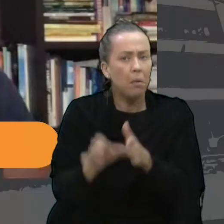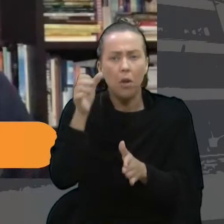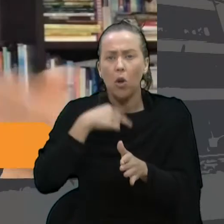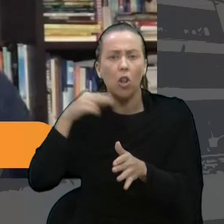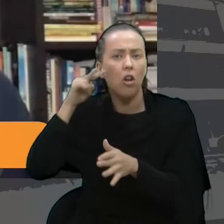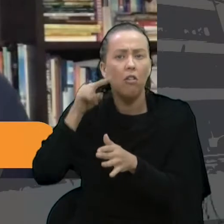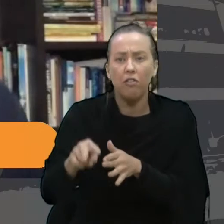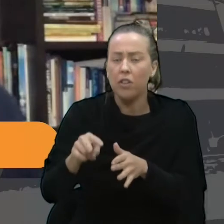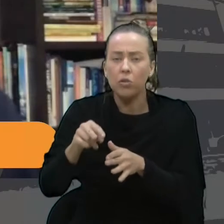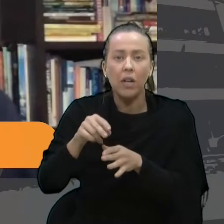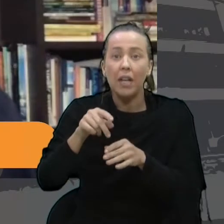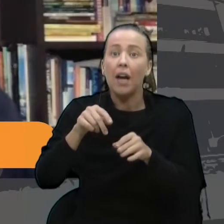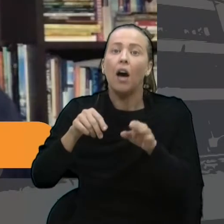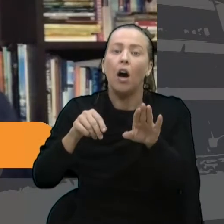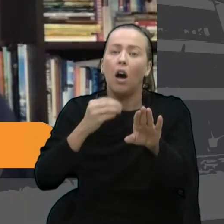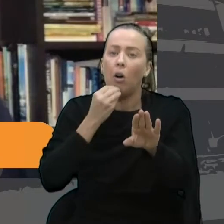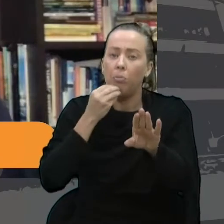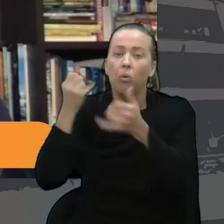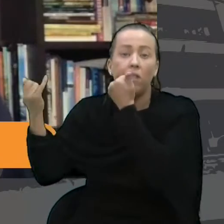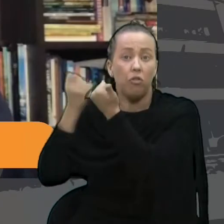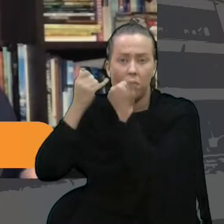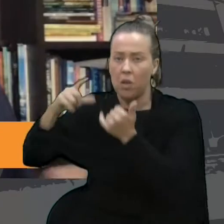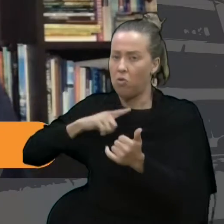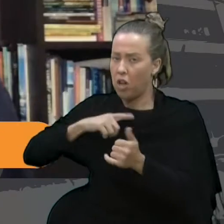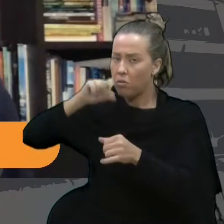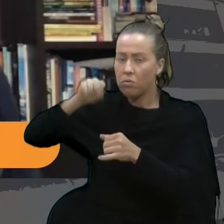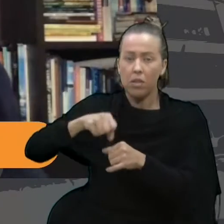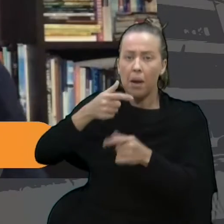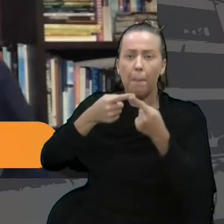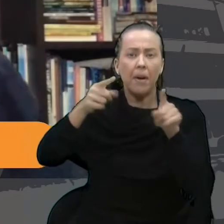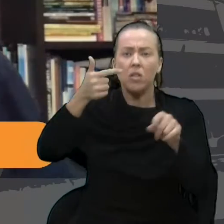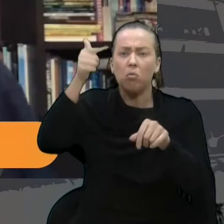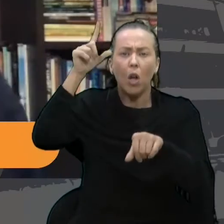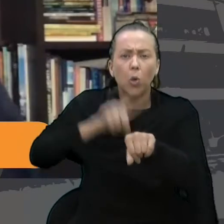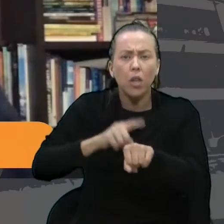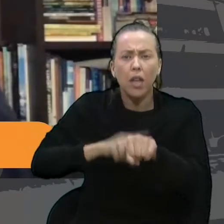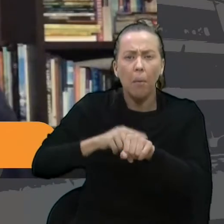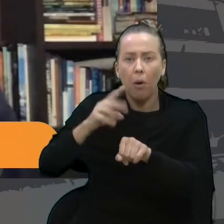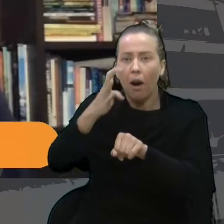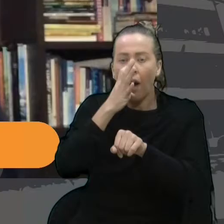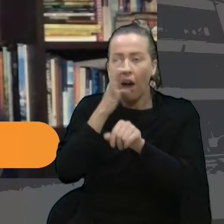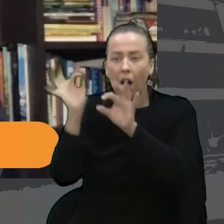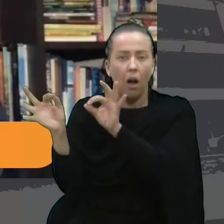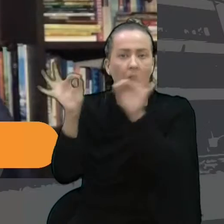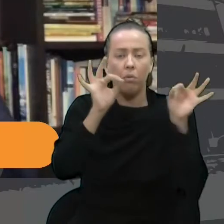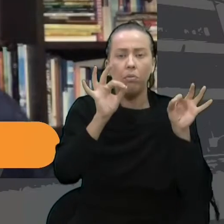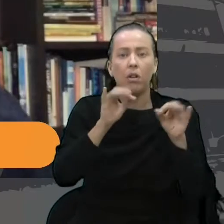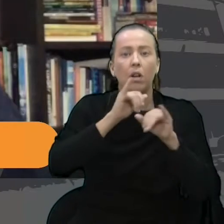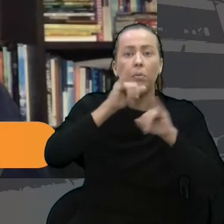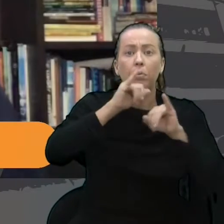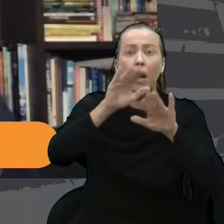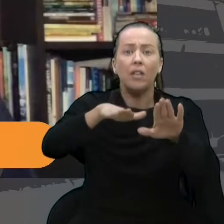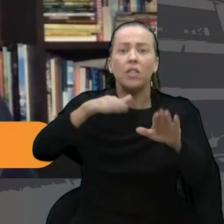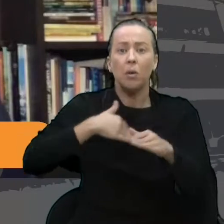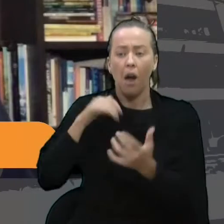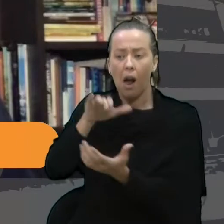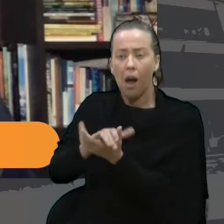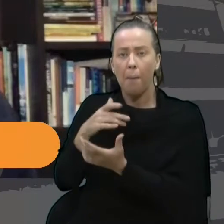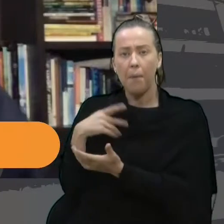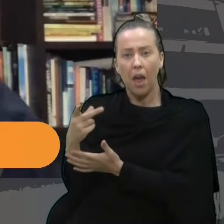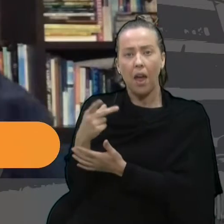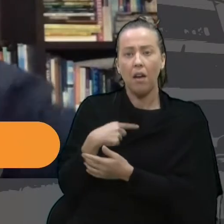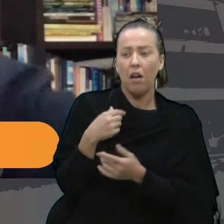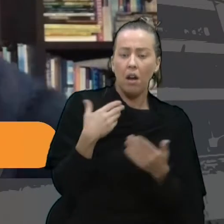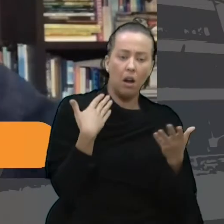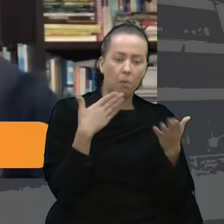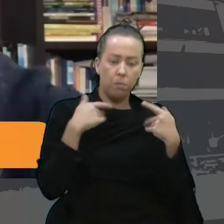não fico desinformado por causa disso, né? Mas eu não tenho tempo. Tem coisas que são na hora que eu quero jantar com a minha mulher. Eu não